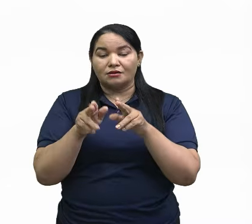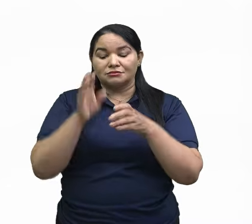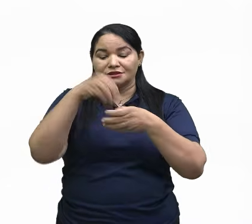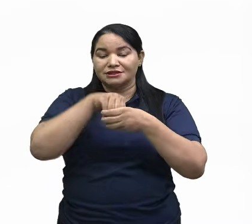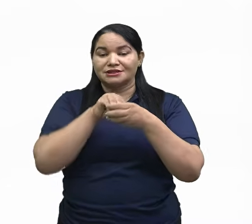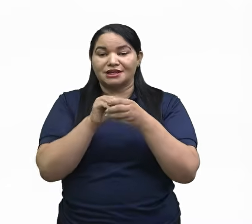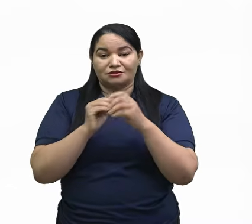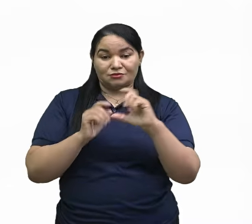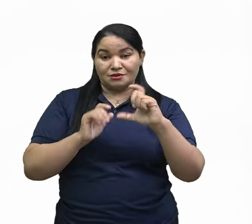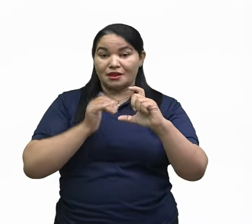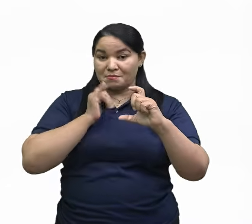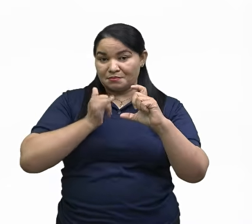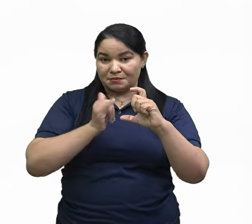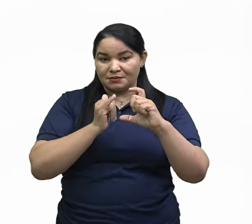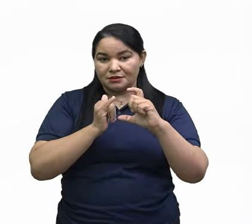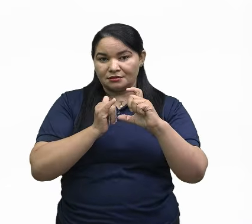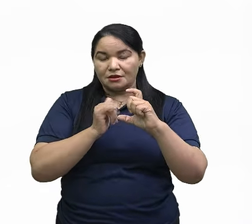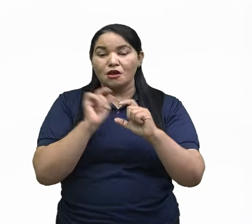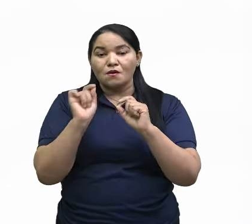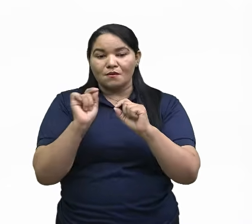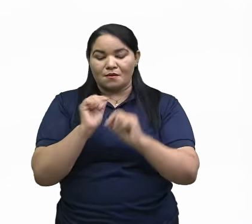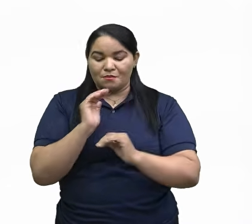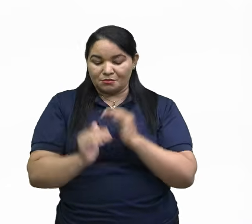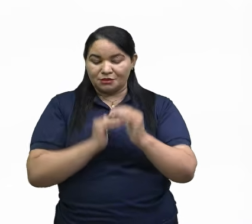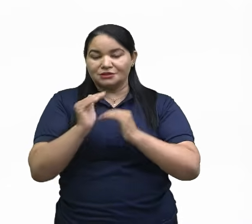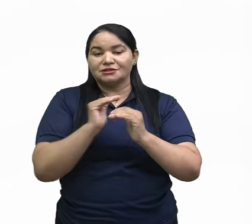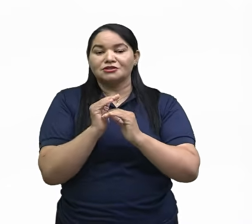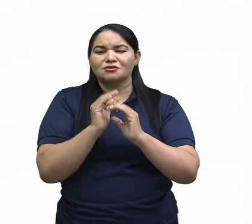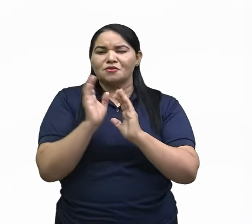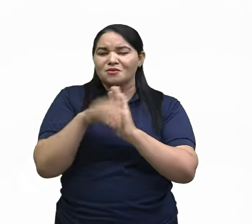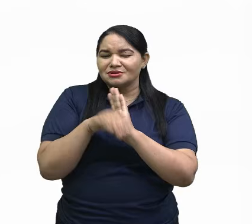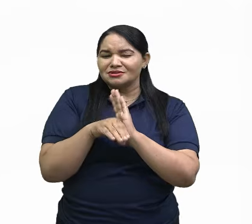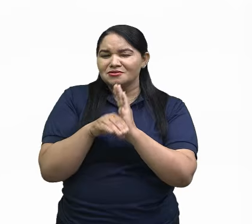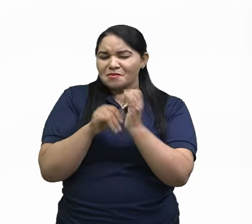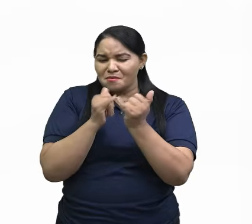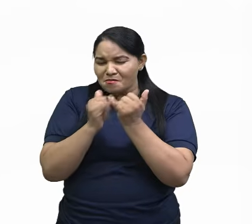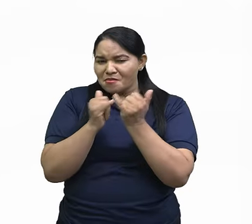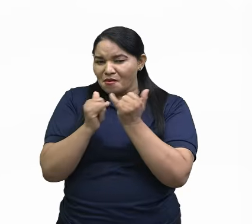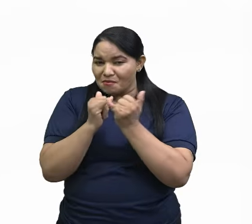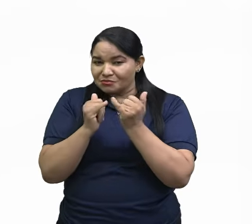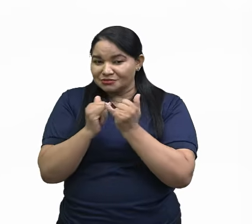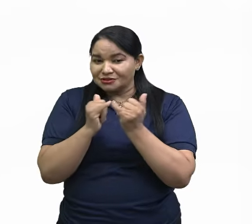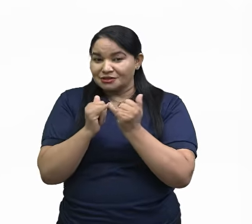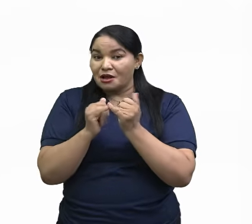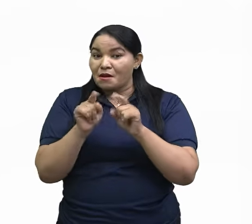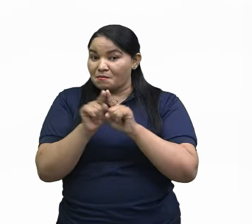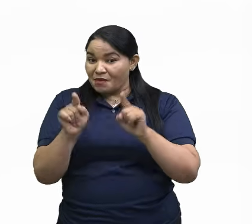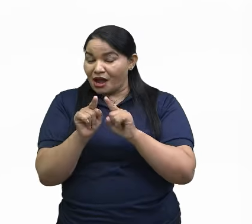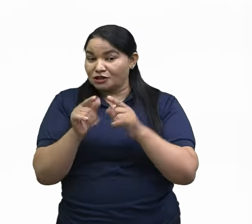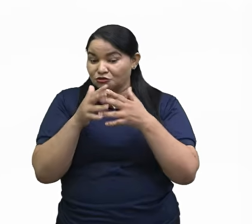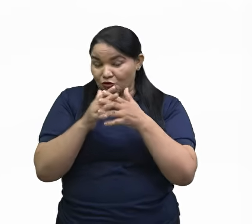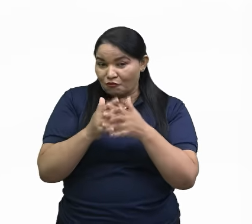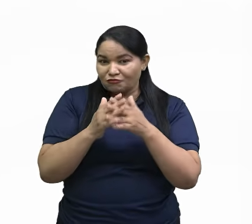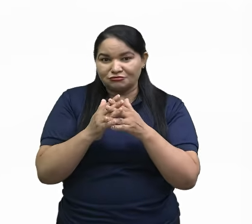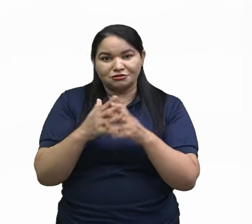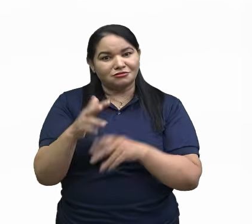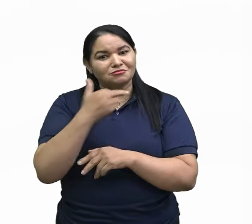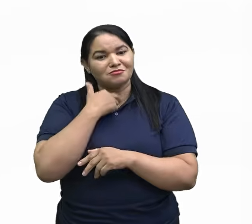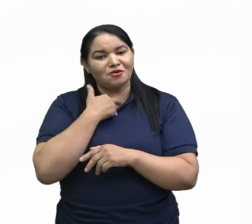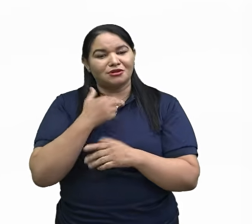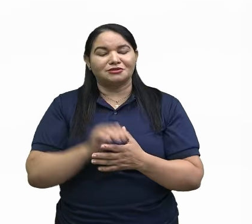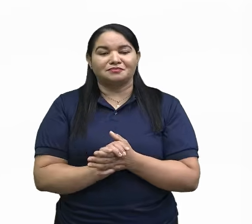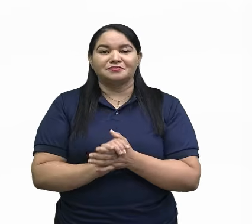pilhas, tá, pessoal? Então, percebam que são processos que têm conceitos, assim, muito próximos. A gente não pode confundir, tá? Então,